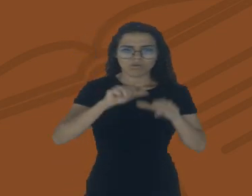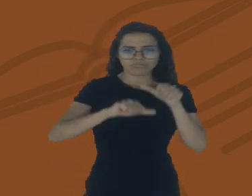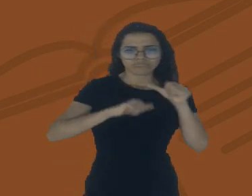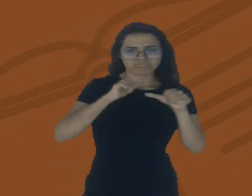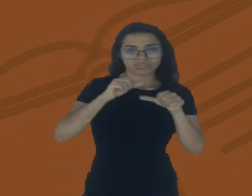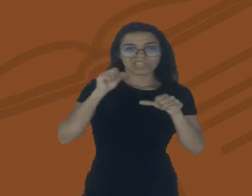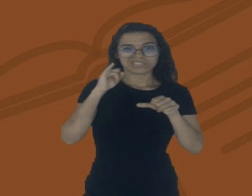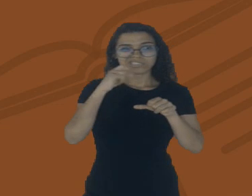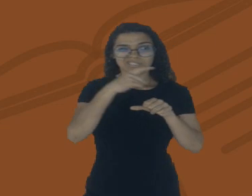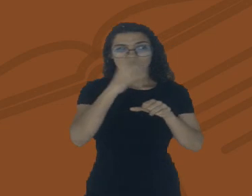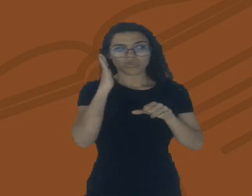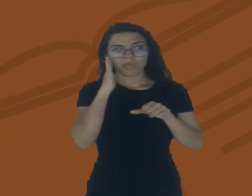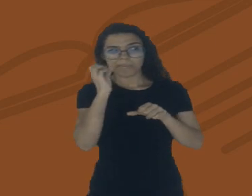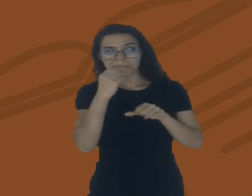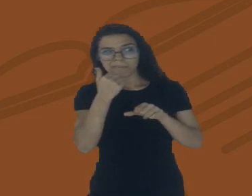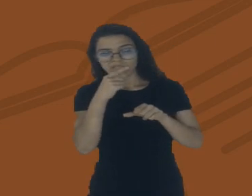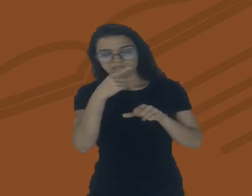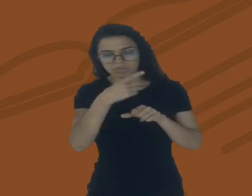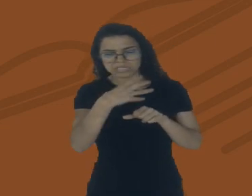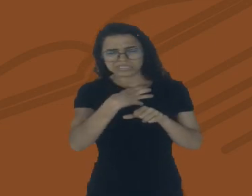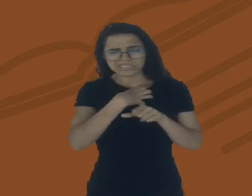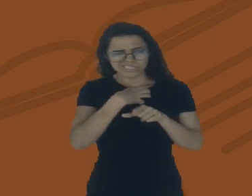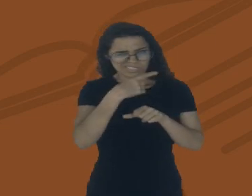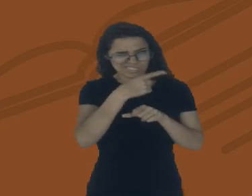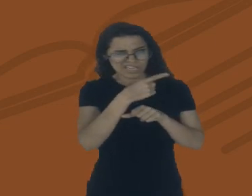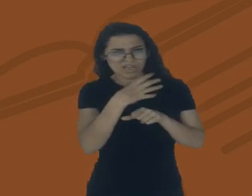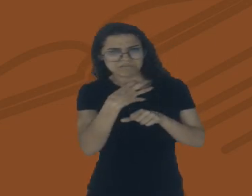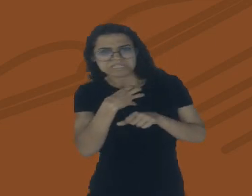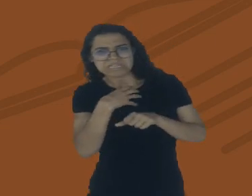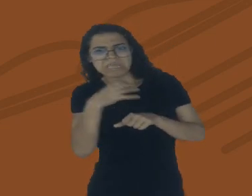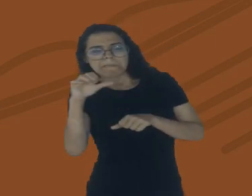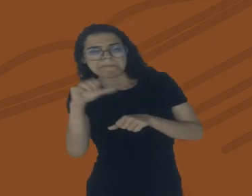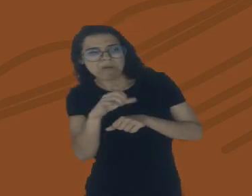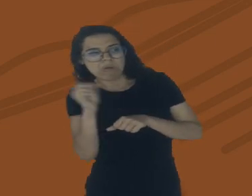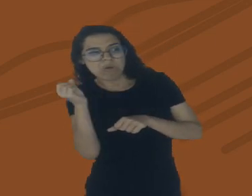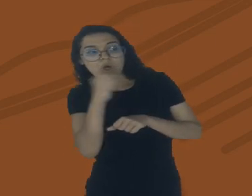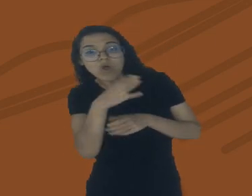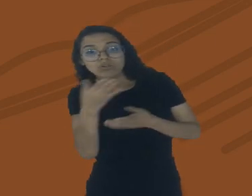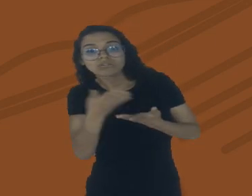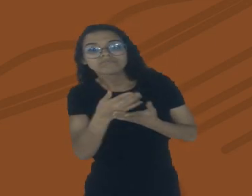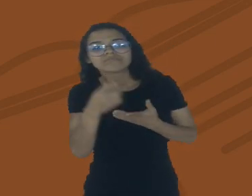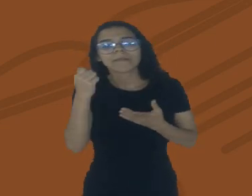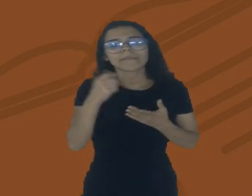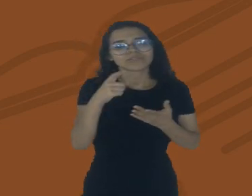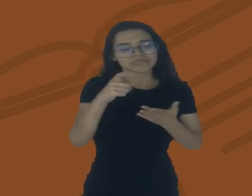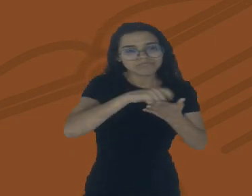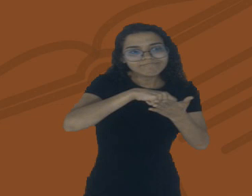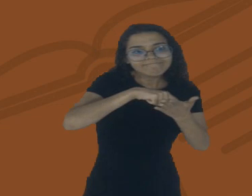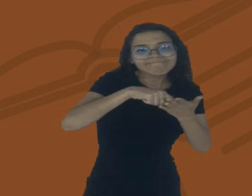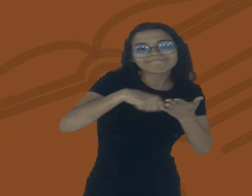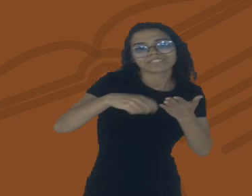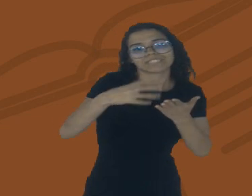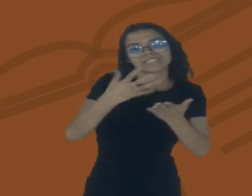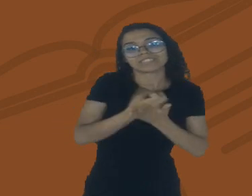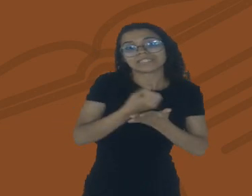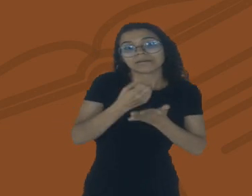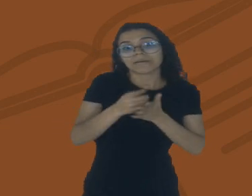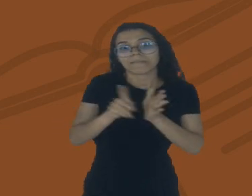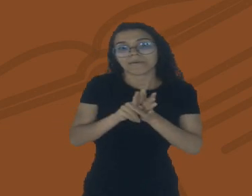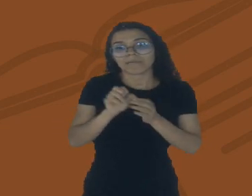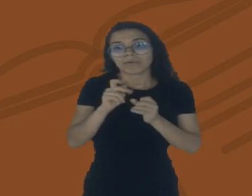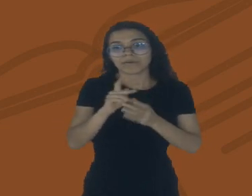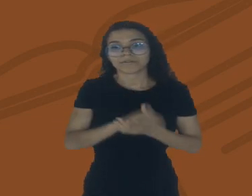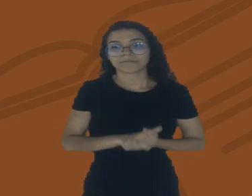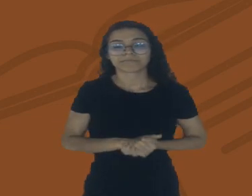humor dessas pessoas? Então vocês vão fazer esse pequeno relatório em casa para saber realmente o que é que está acontecendo em relação ao